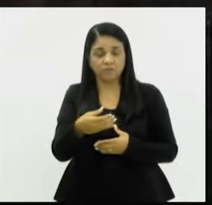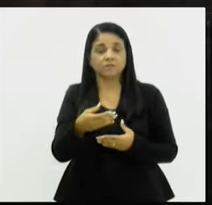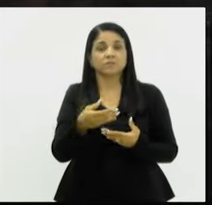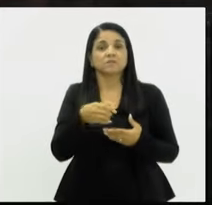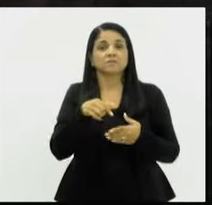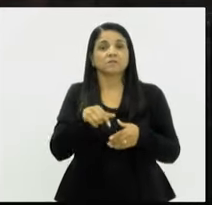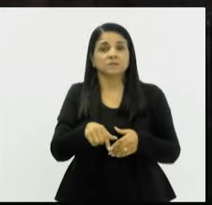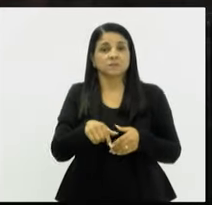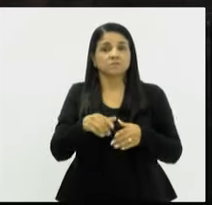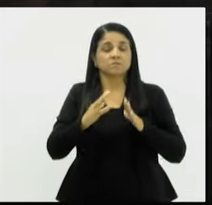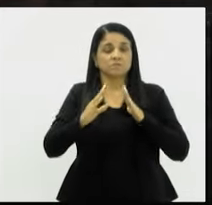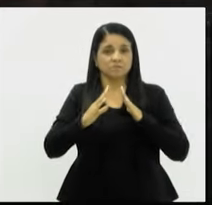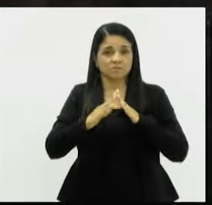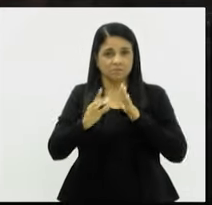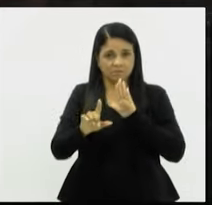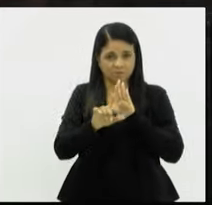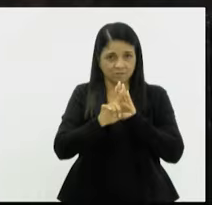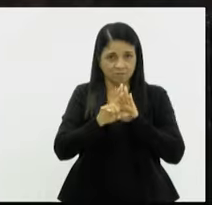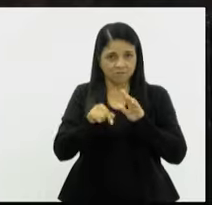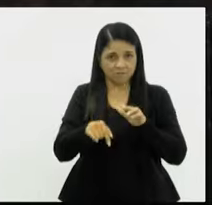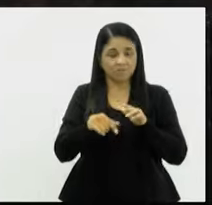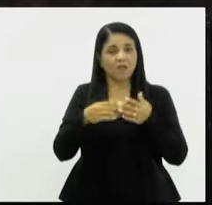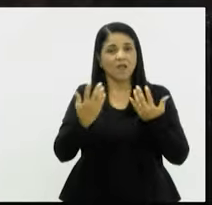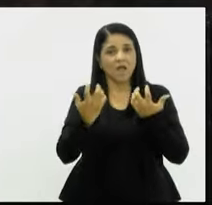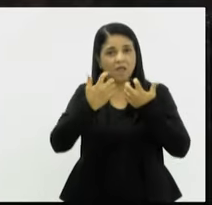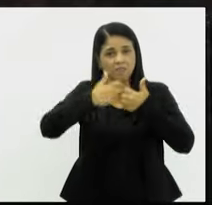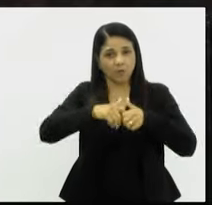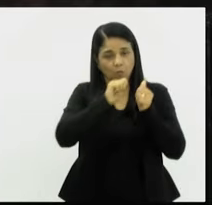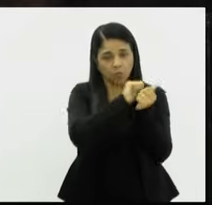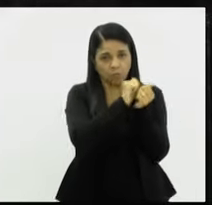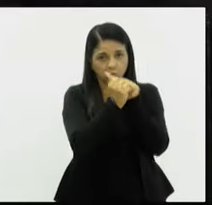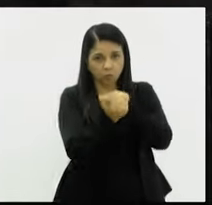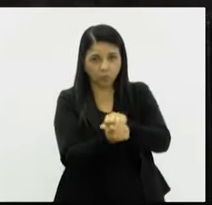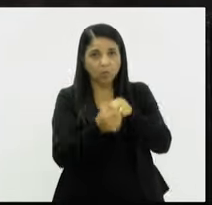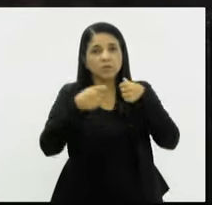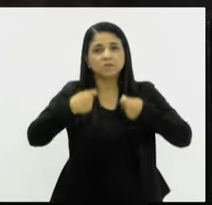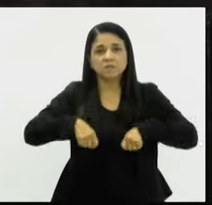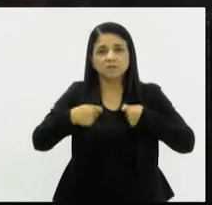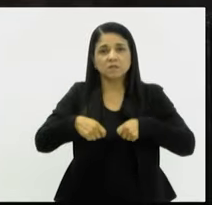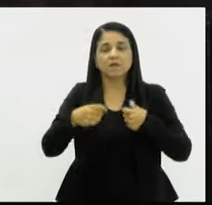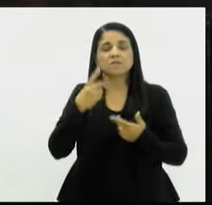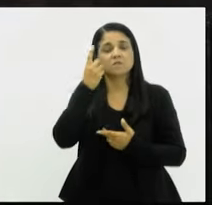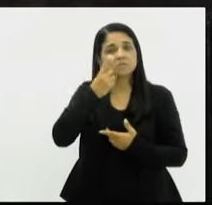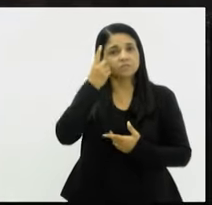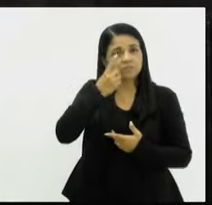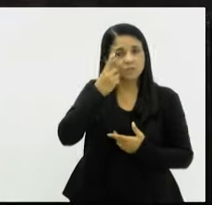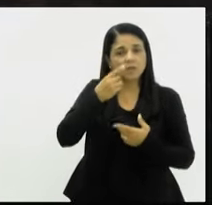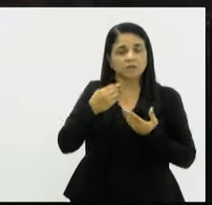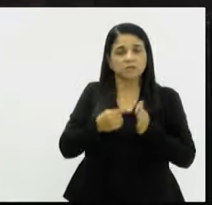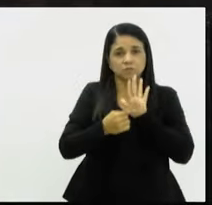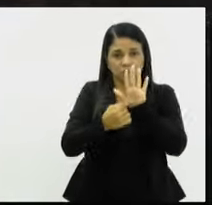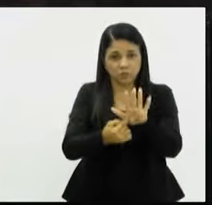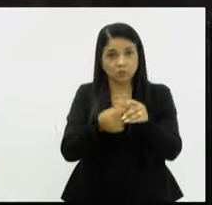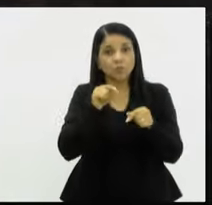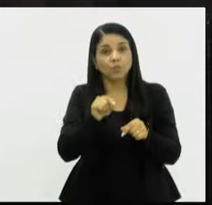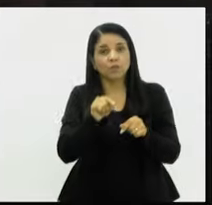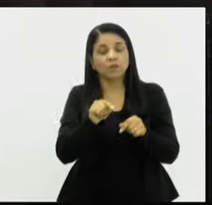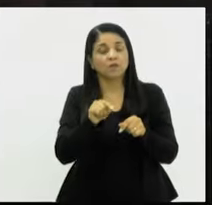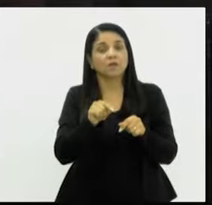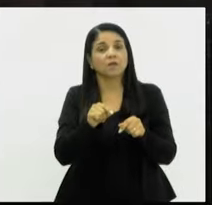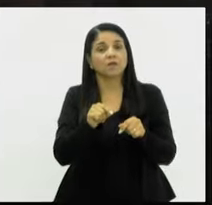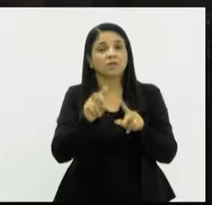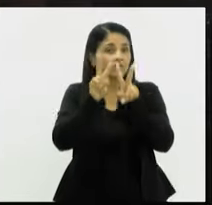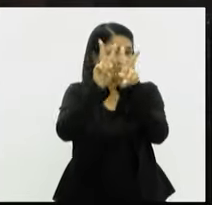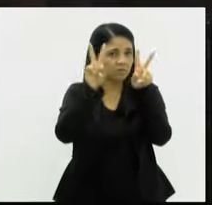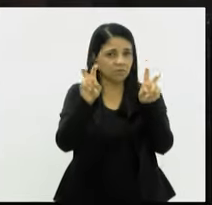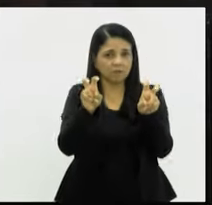Casa. Adequamos as necessidades que foram apresentadas pelas deputadas e deputados, justamente por se tratar de um